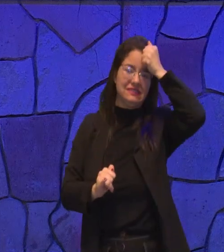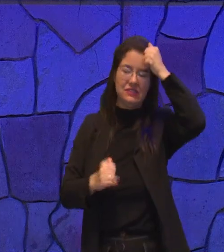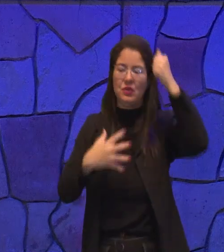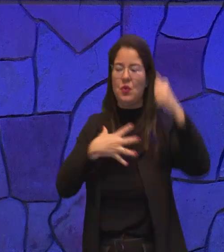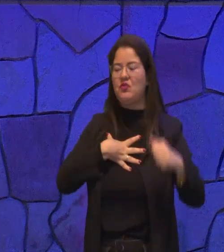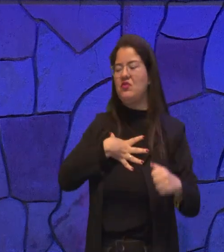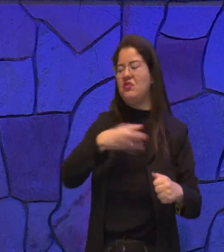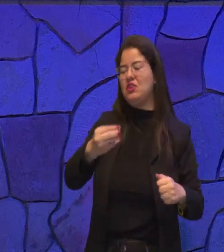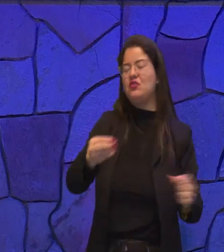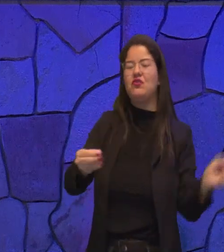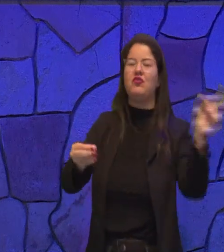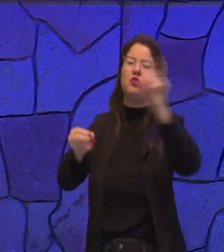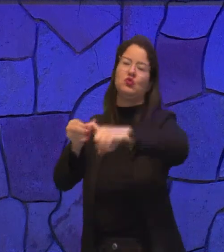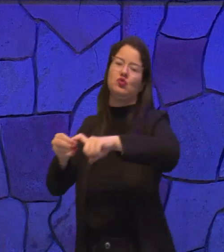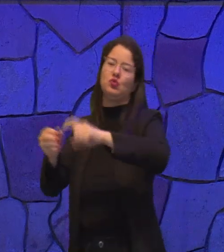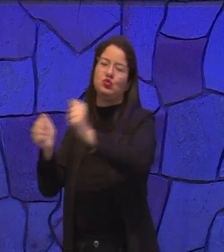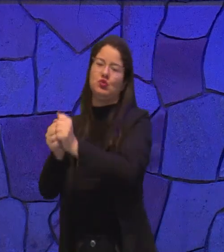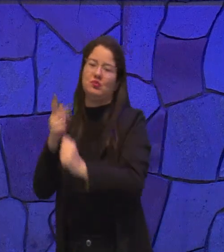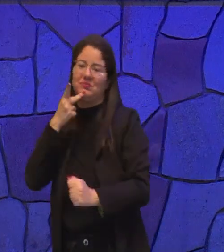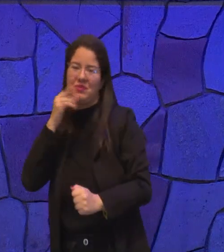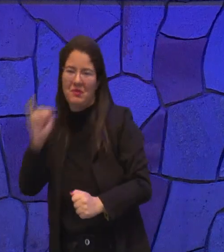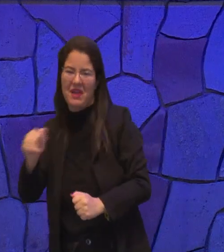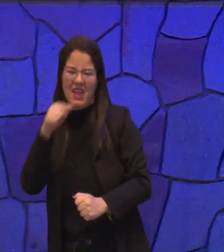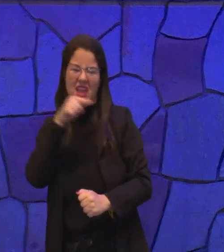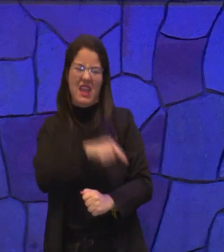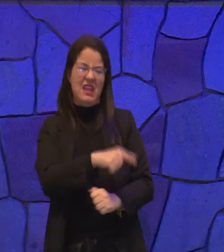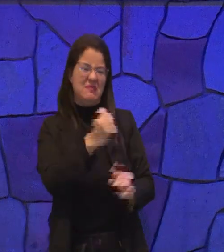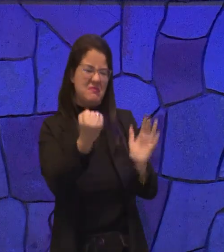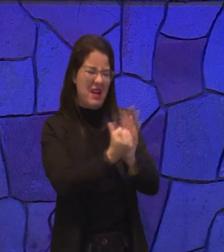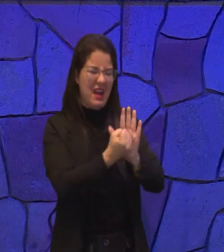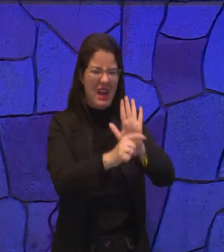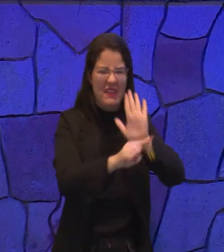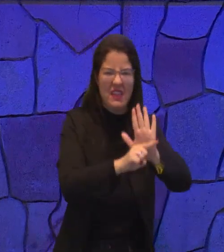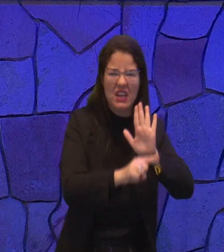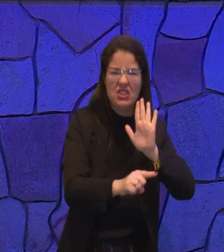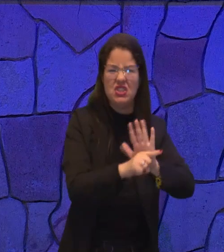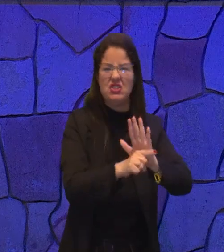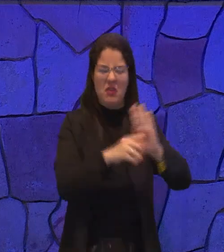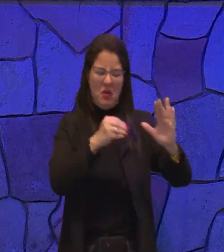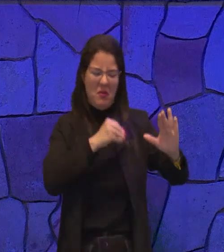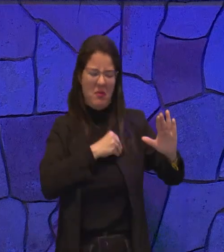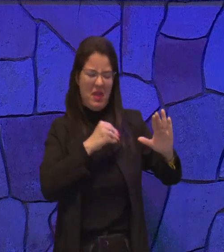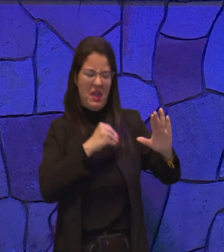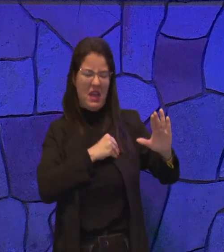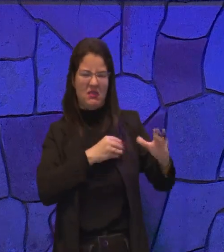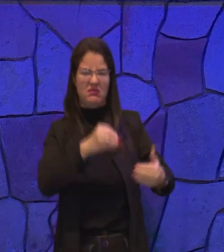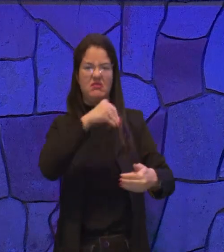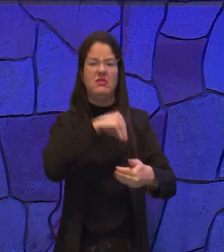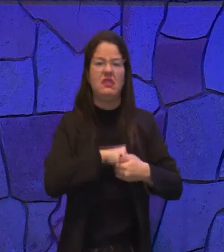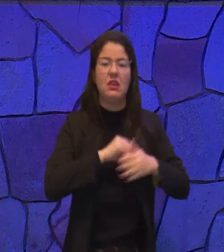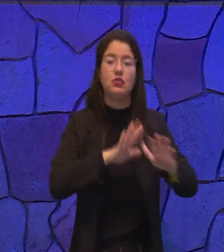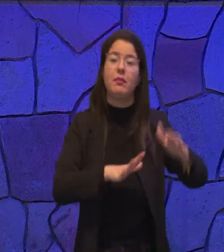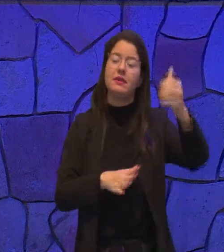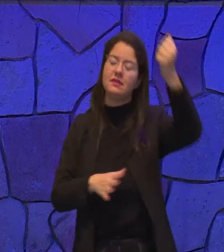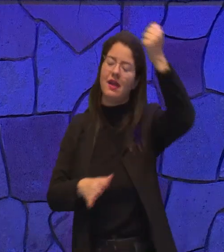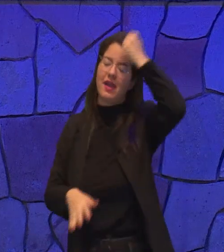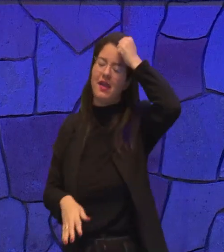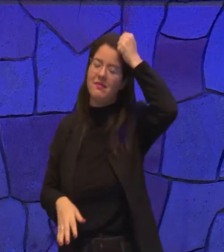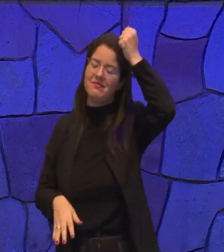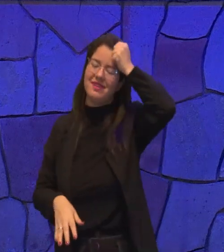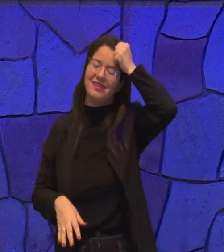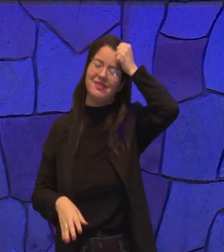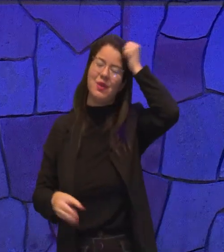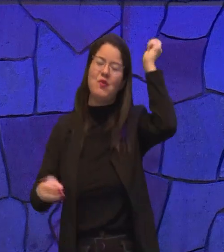foi restaurado. Ele que estava manchado, maculado, tocado pelo pecado, ele se arrependeu e